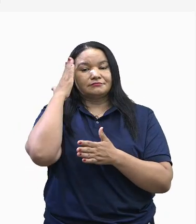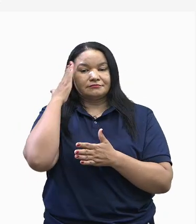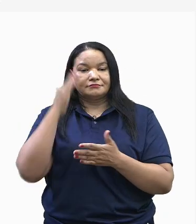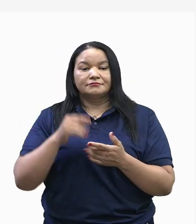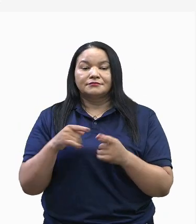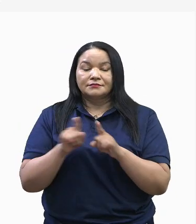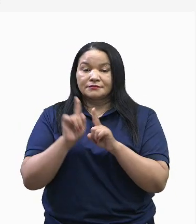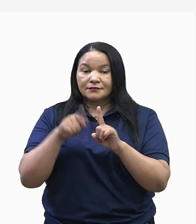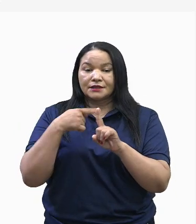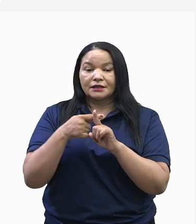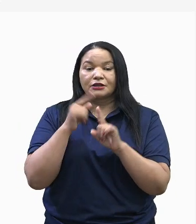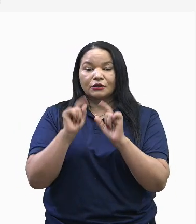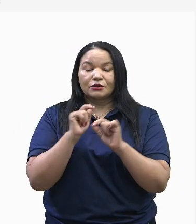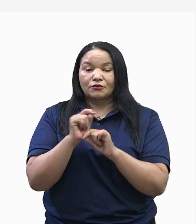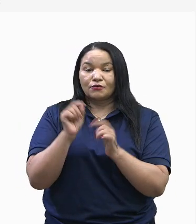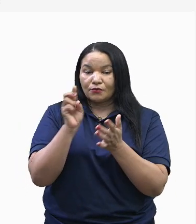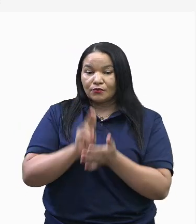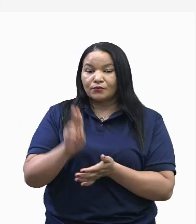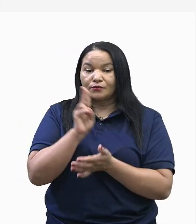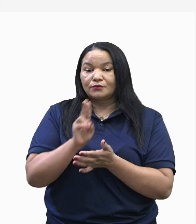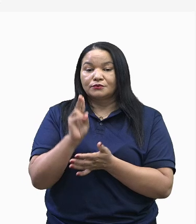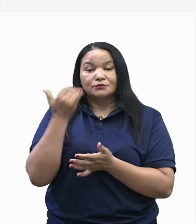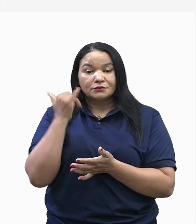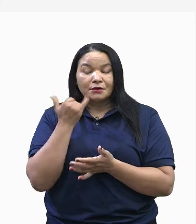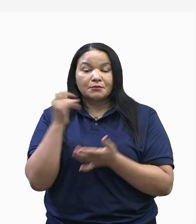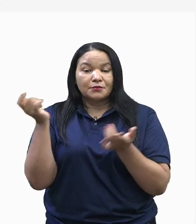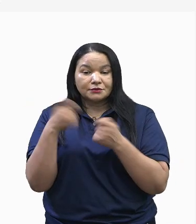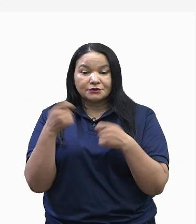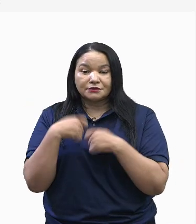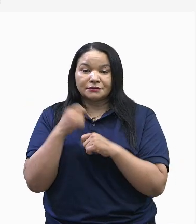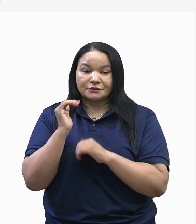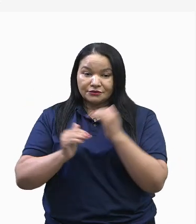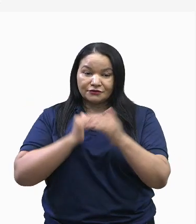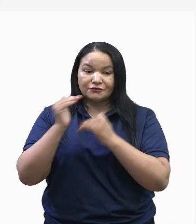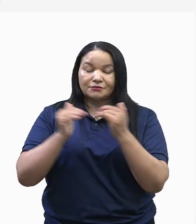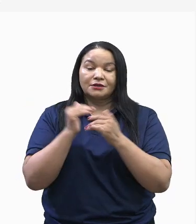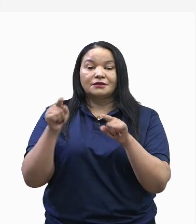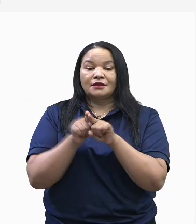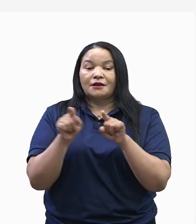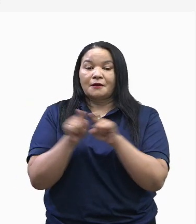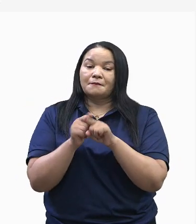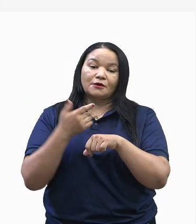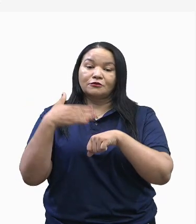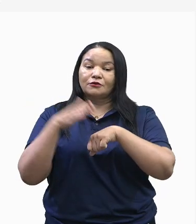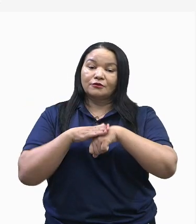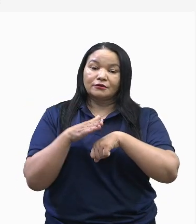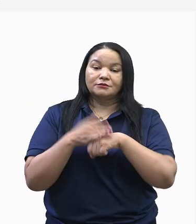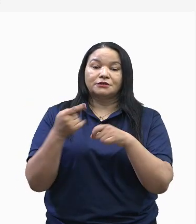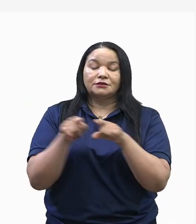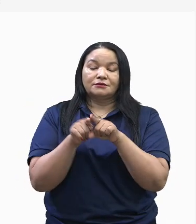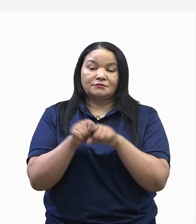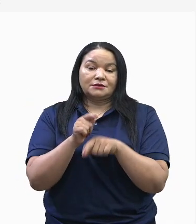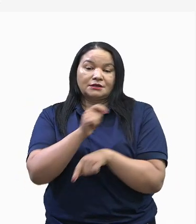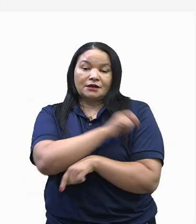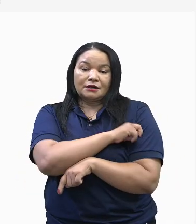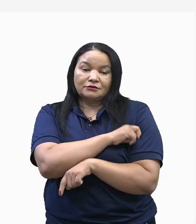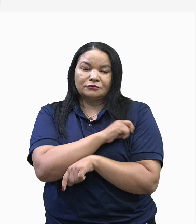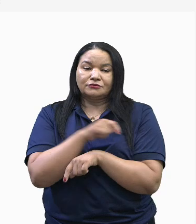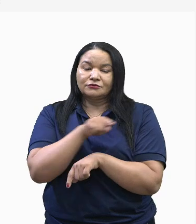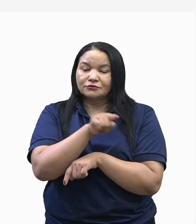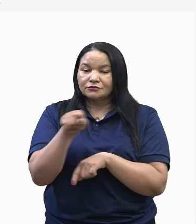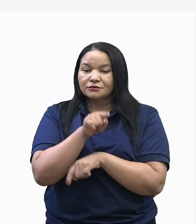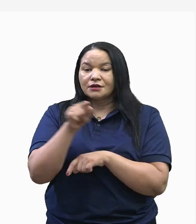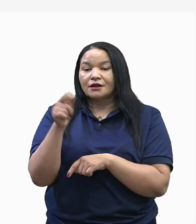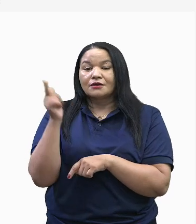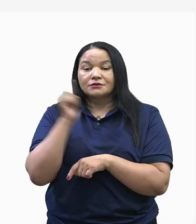Além disso, o uso do celular possibilita o desenvolvimento da autonomia à medida que os